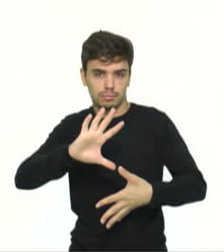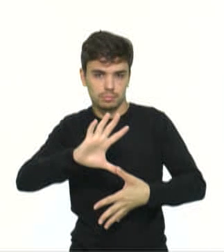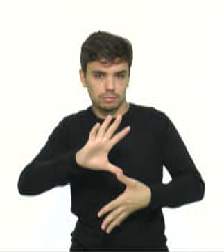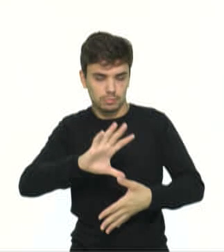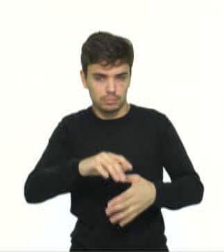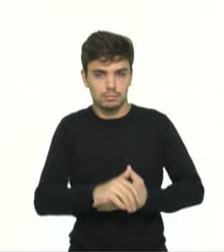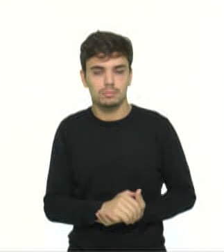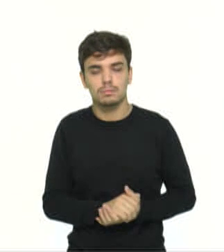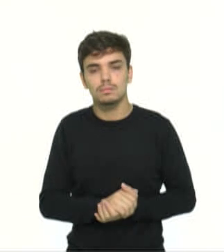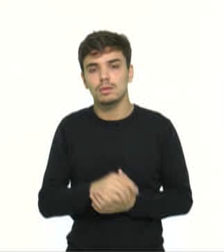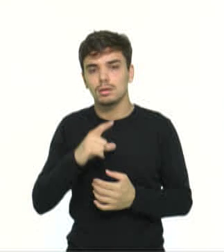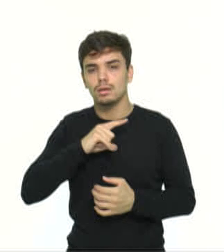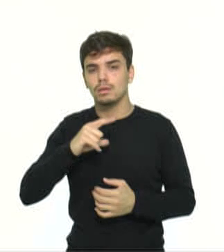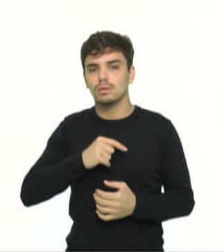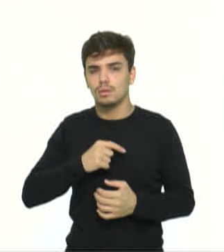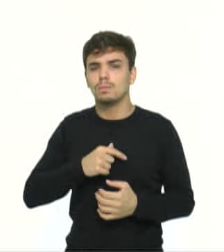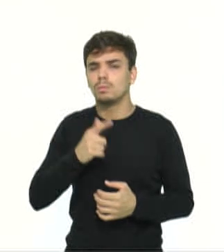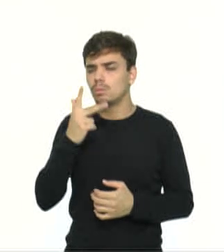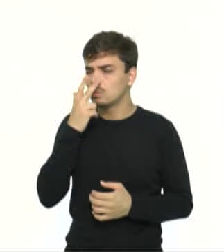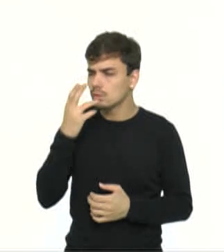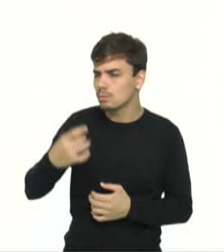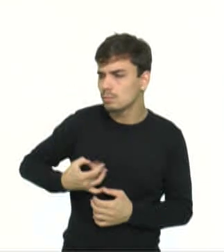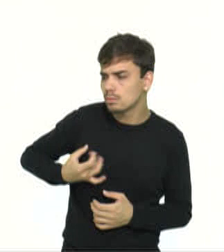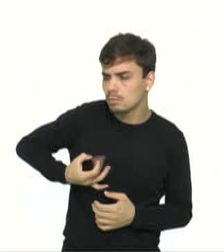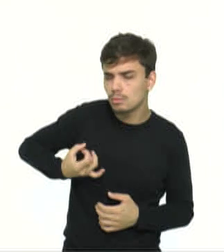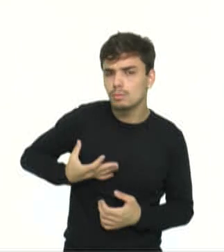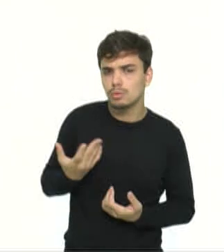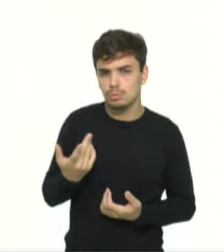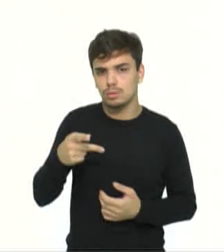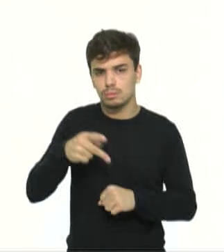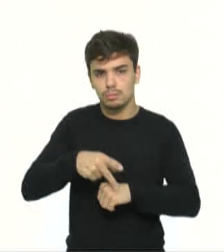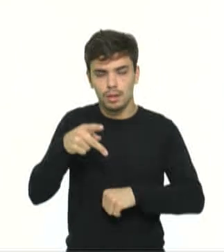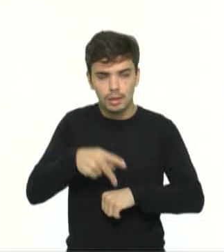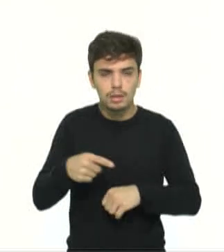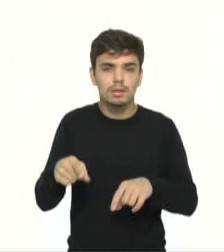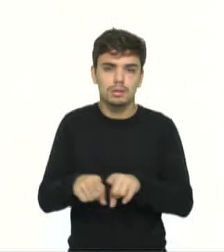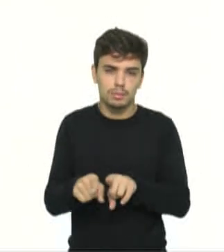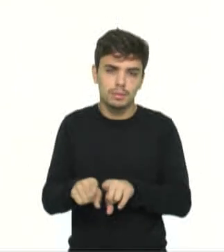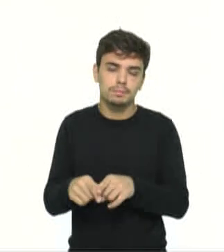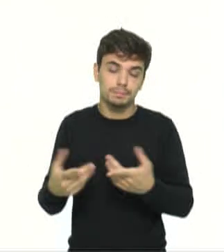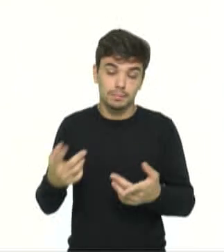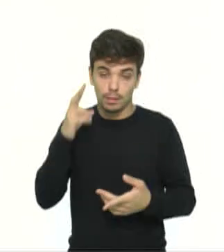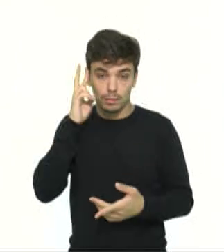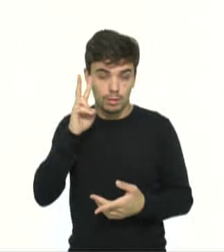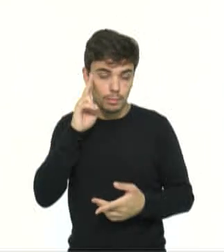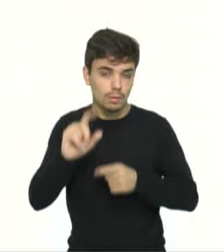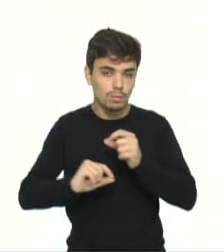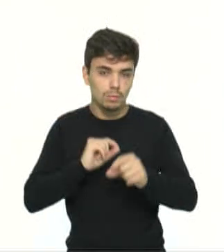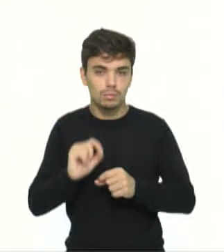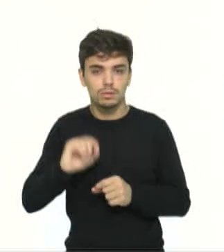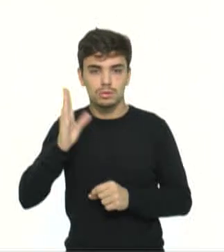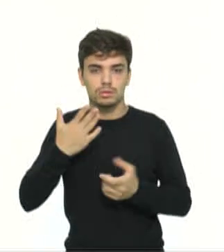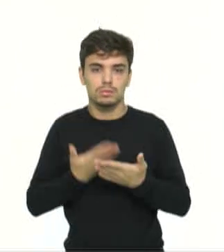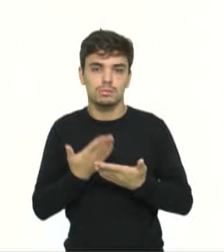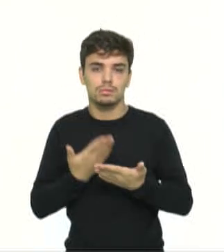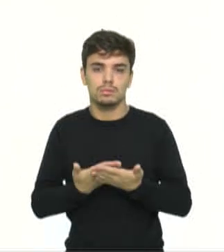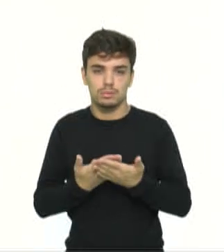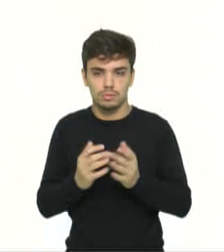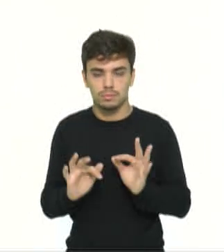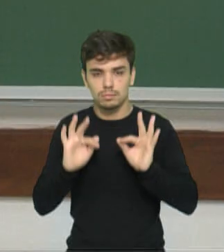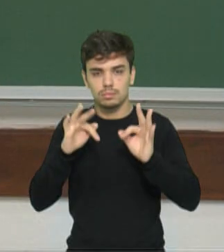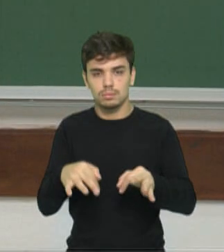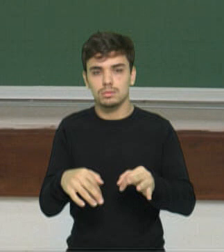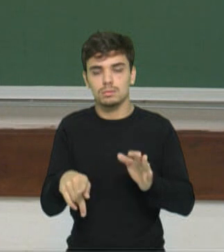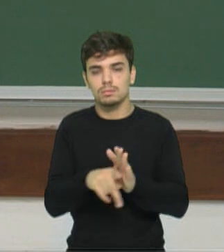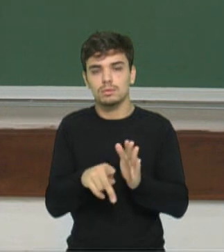no país com ações armadas e a intensa propaganda. Vale lembrar que, pessoal, que nós já estudamos com o fim